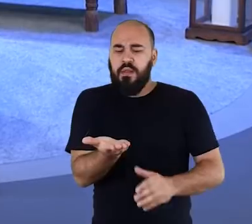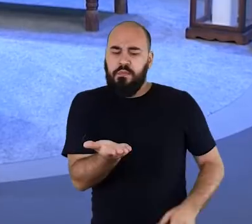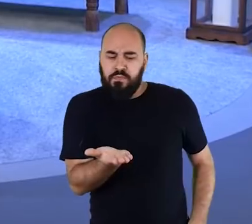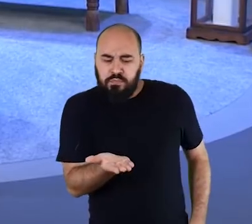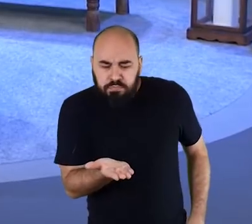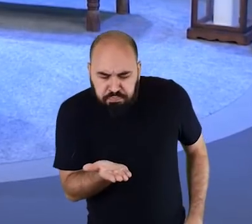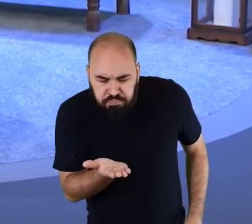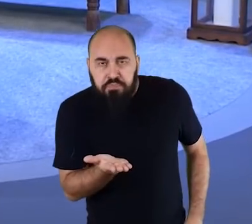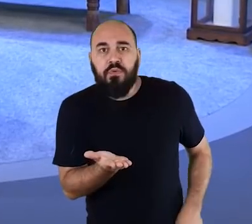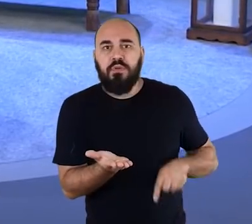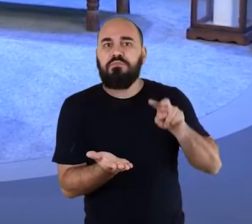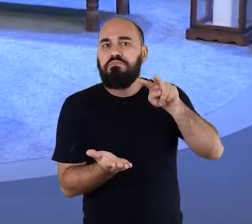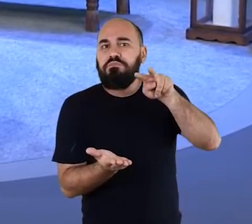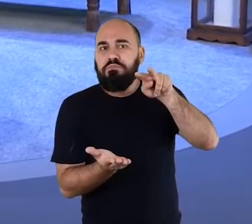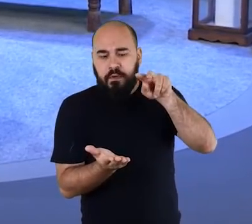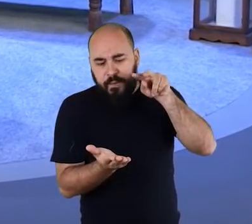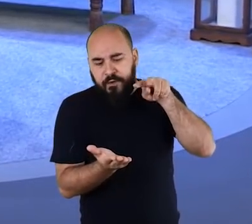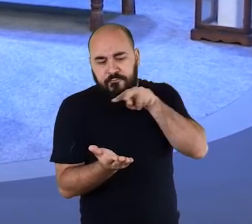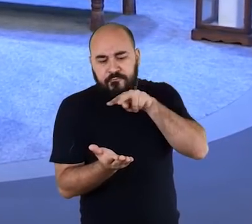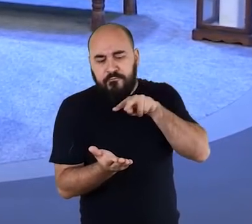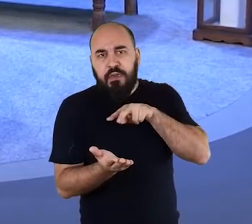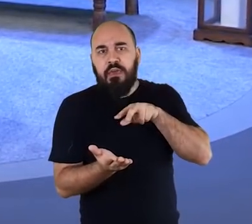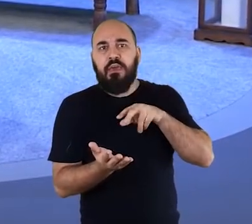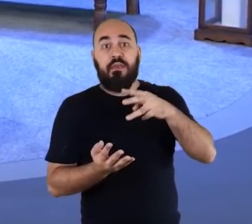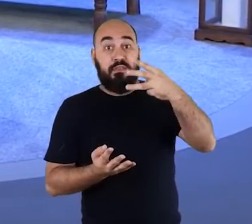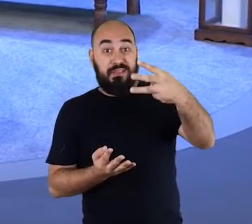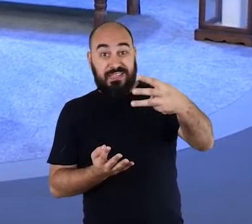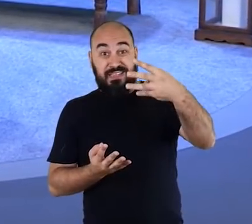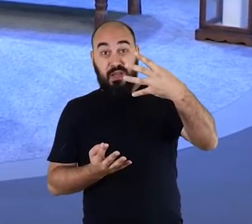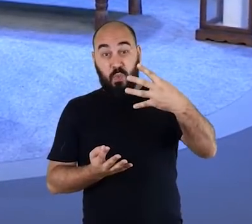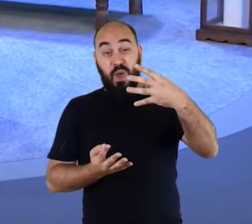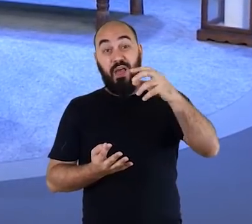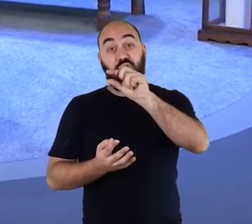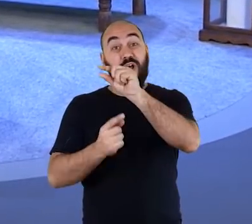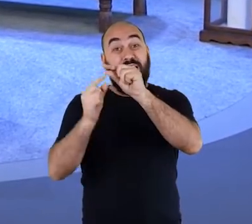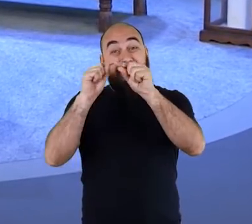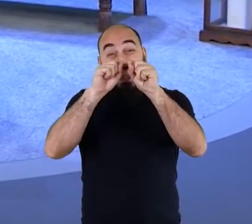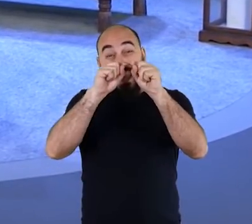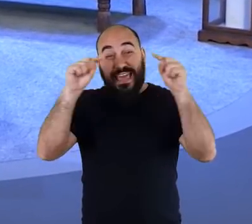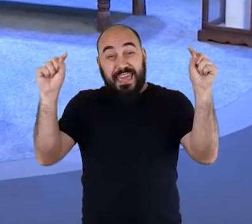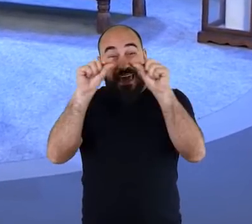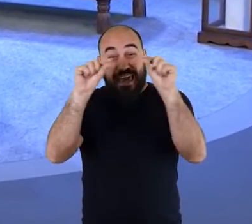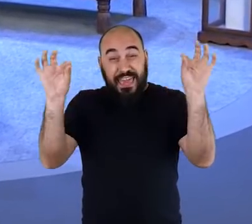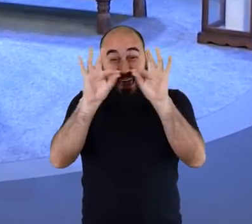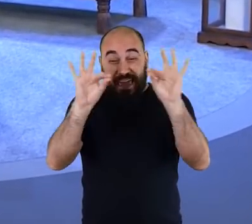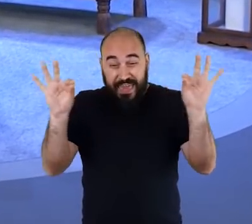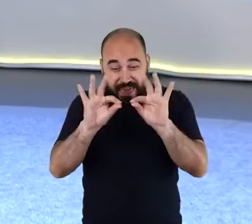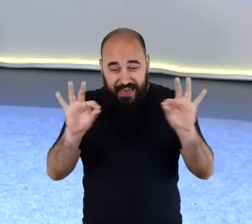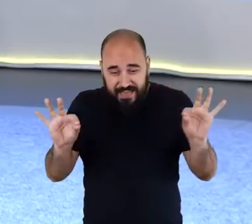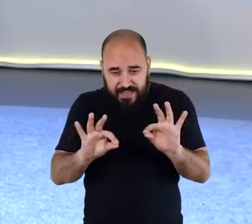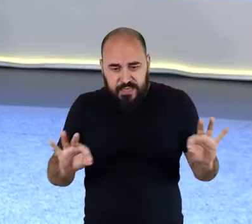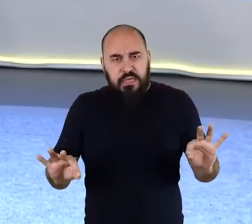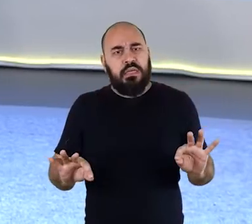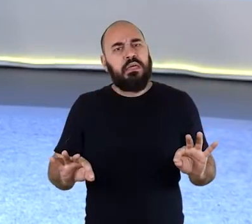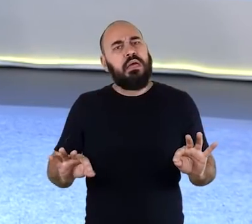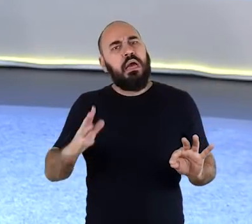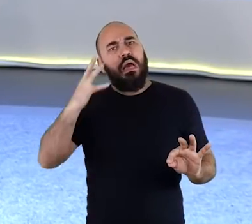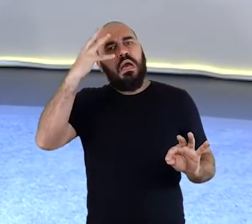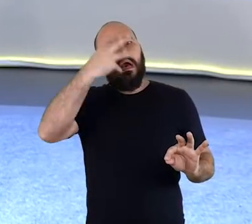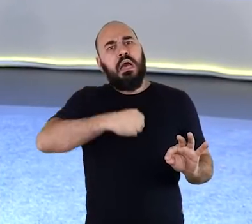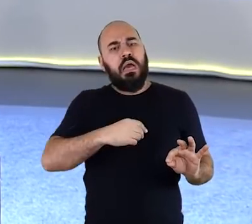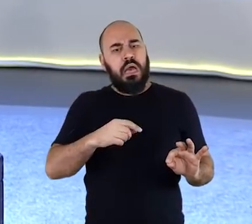ler, 34 linhas com um estilo muito bem preservado e belo. Como eu fiz